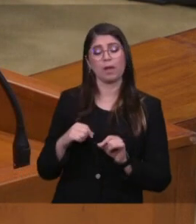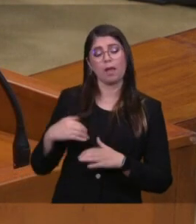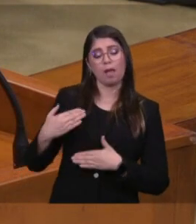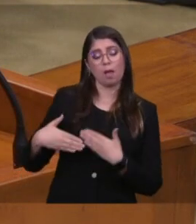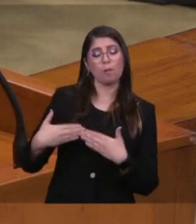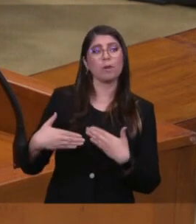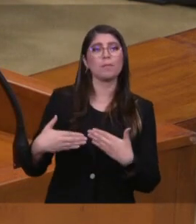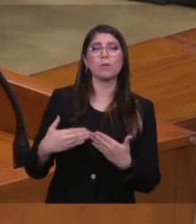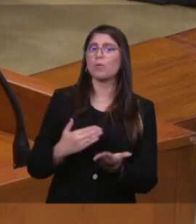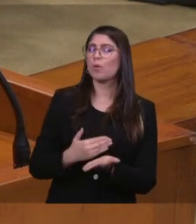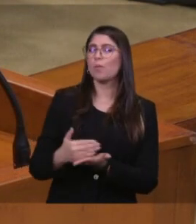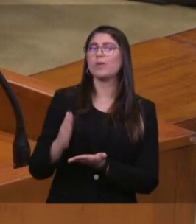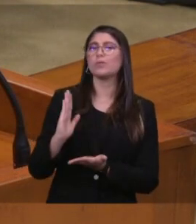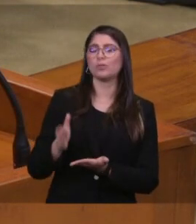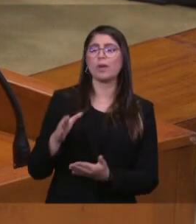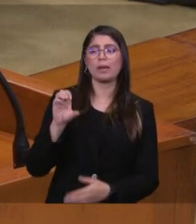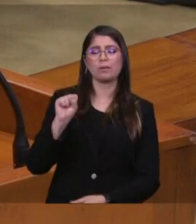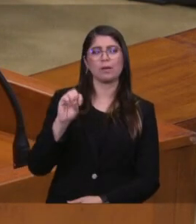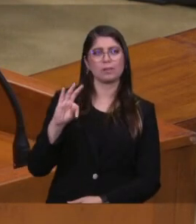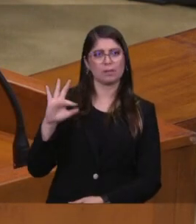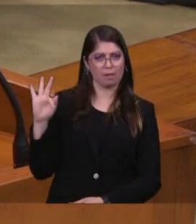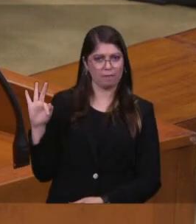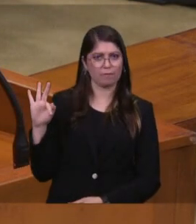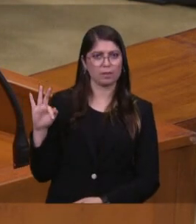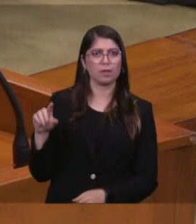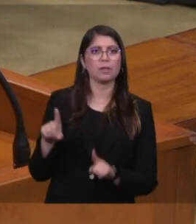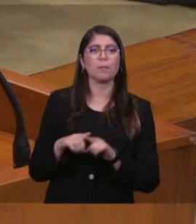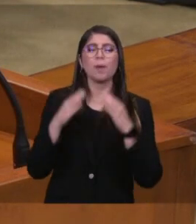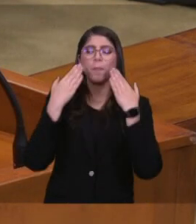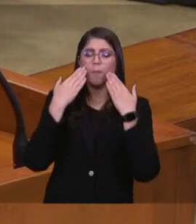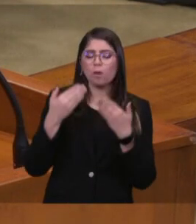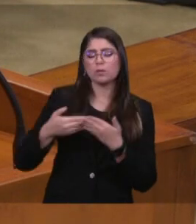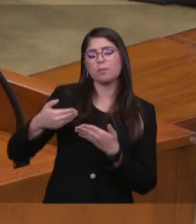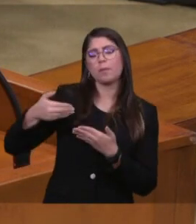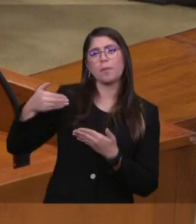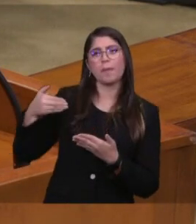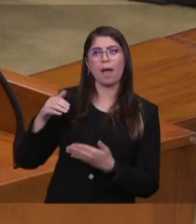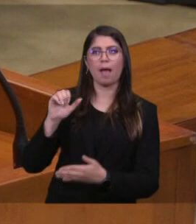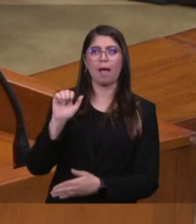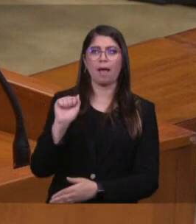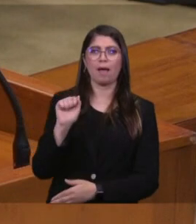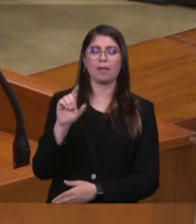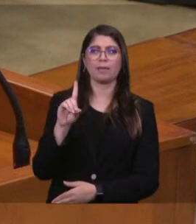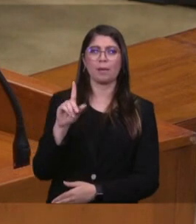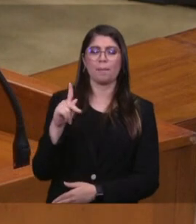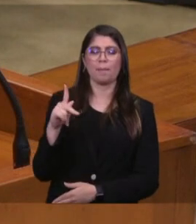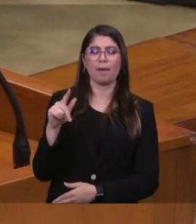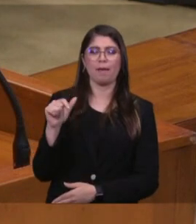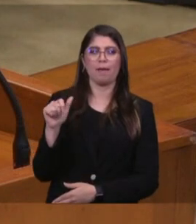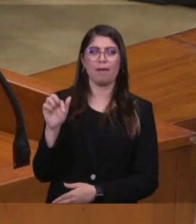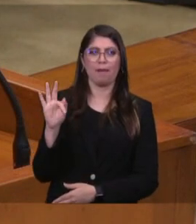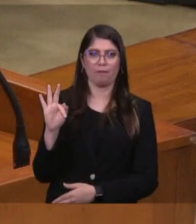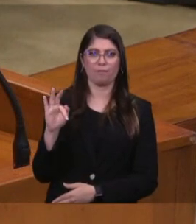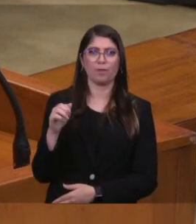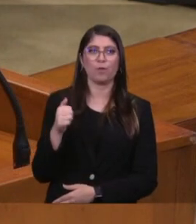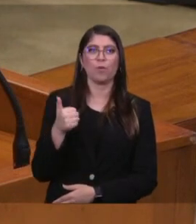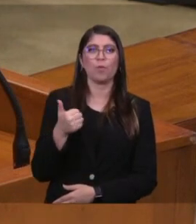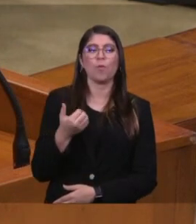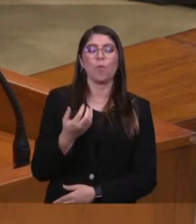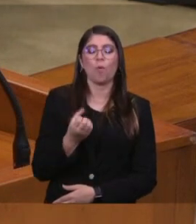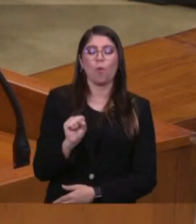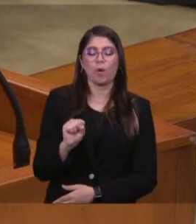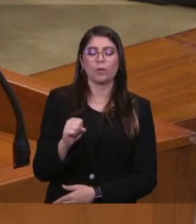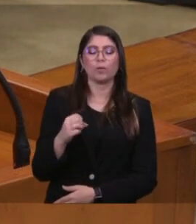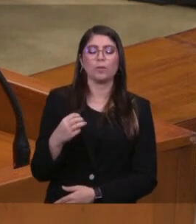já iniciado por esta Corte, como demonstram os precedentes das ADPF 186 e 347.